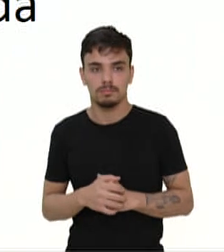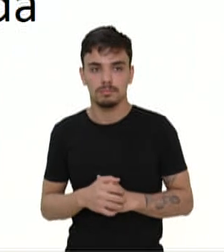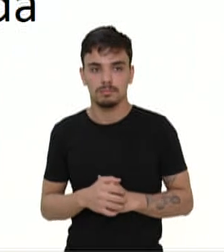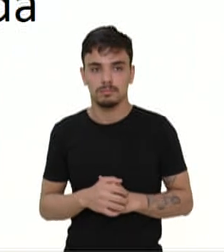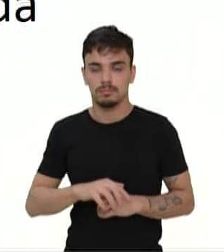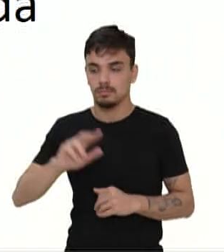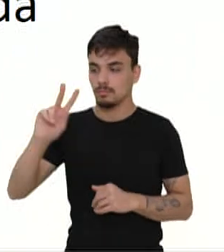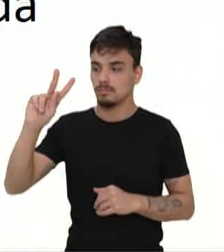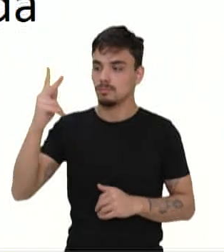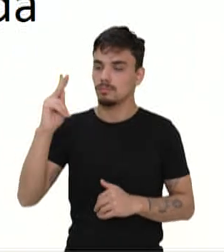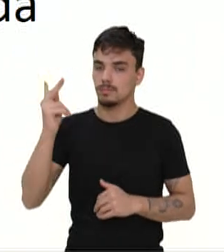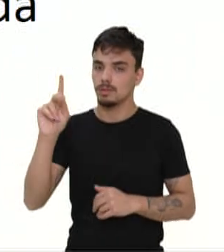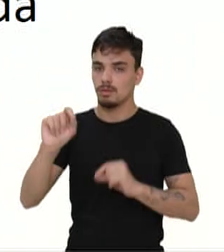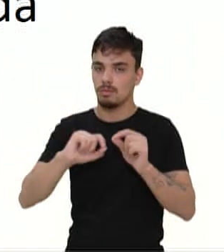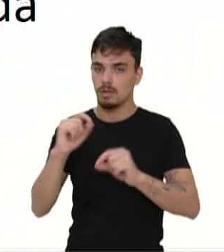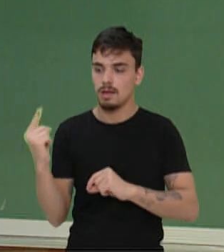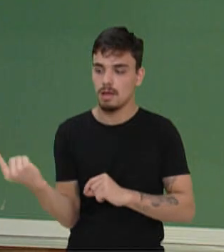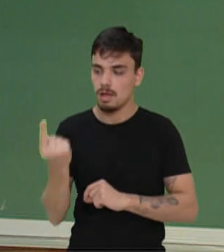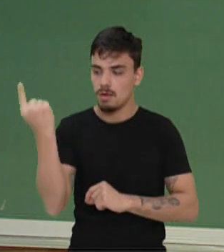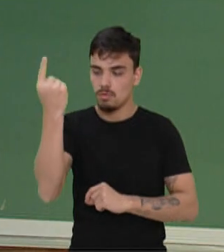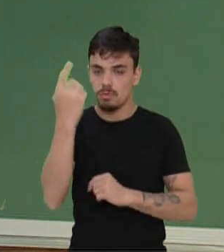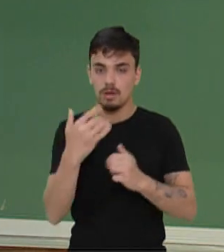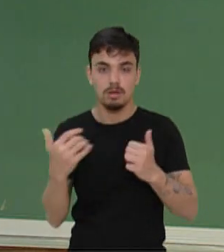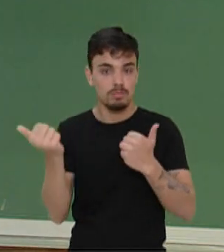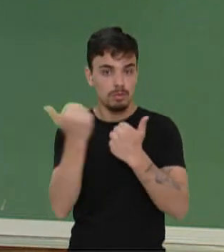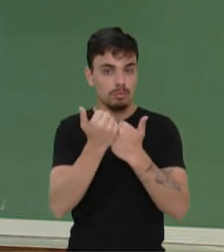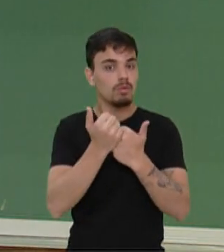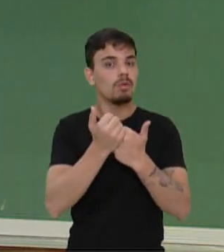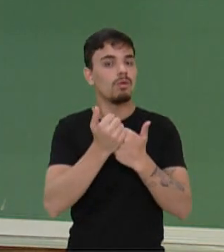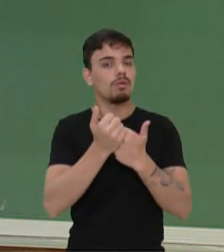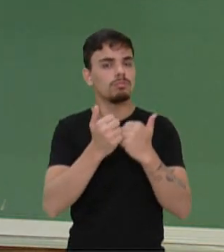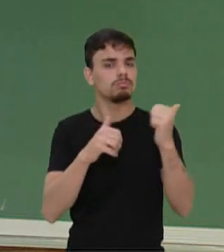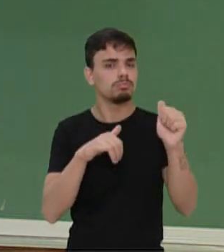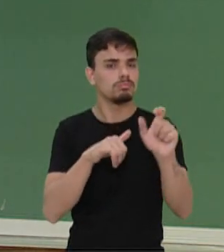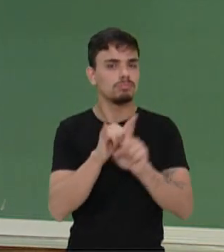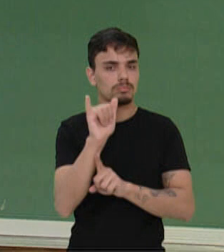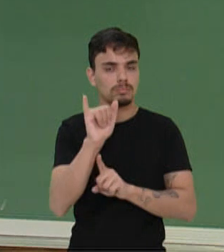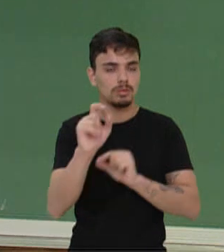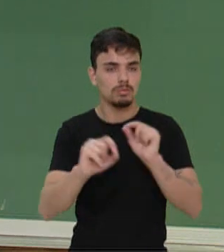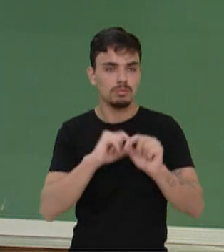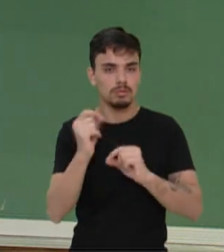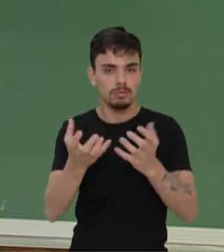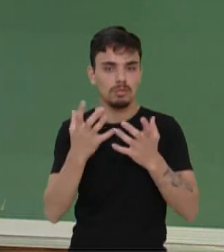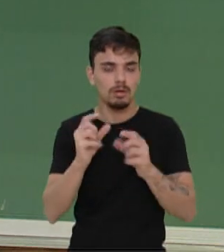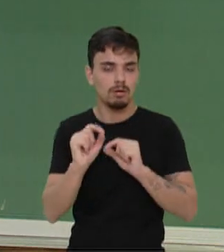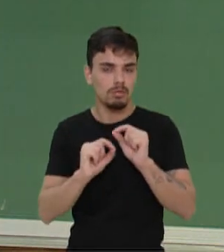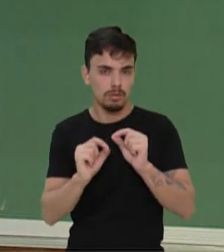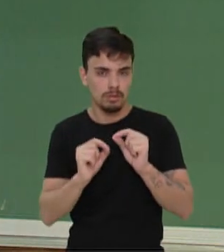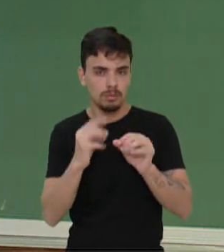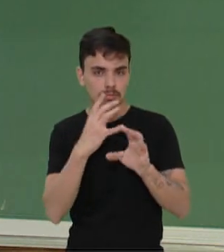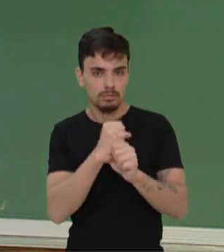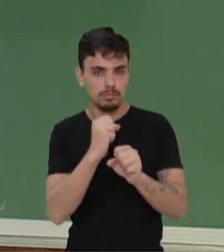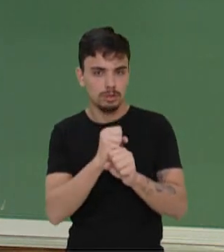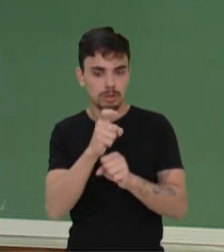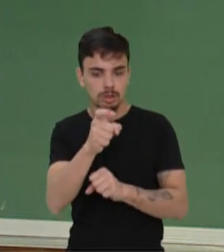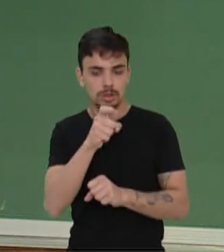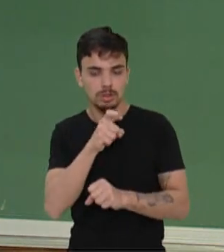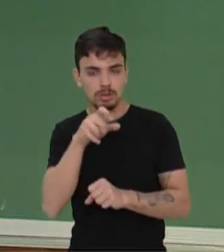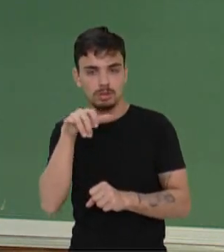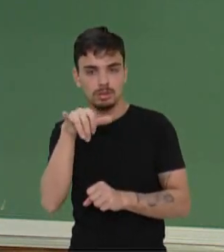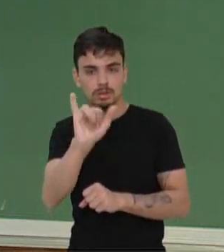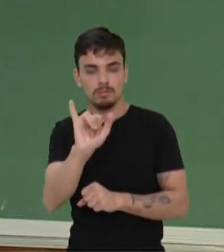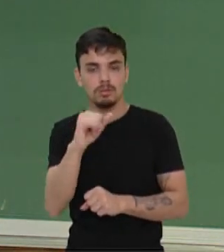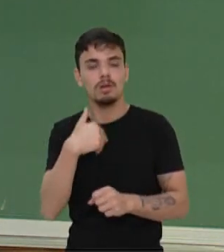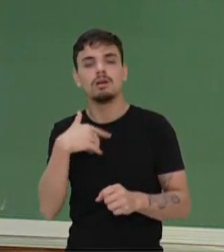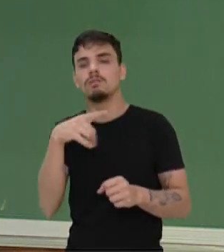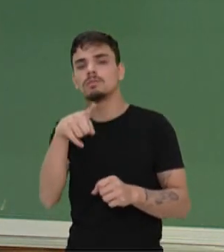está no lugar do y. E eu quero a altura máxima, quem que eu vou calcular? O x do vértice ou o y do vértice? Decida aí